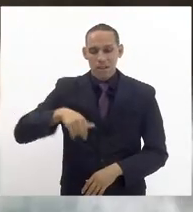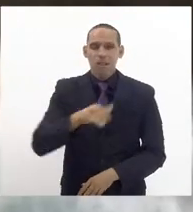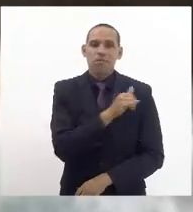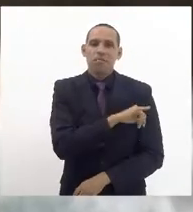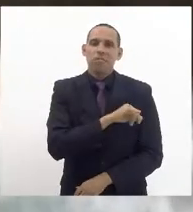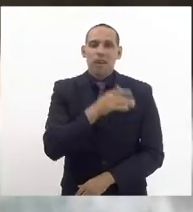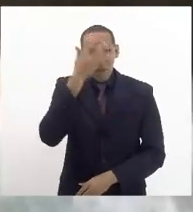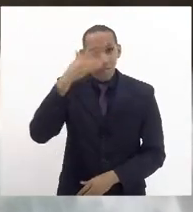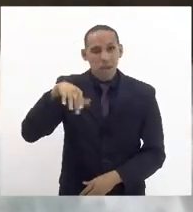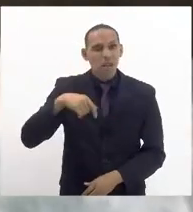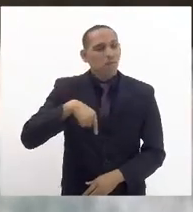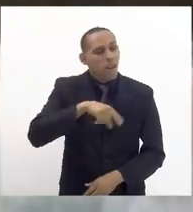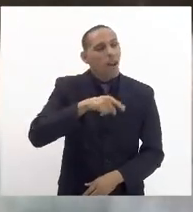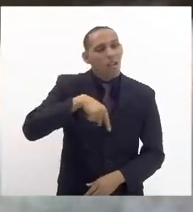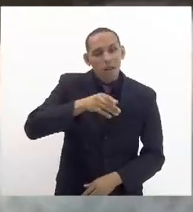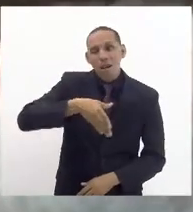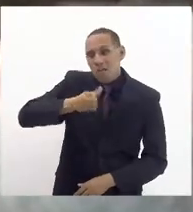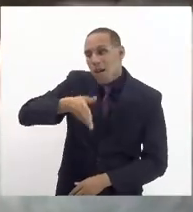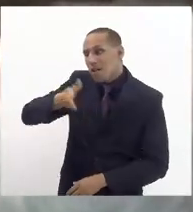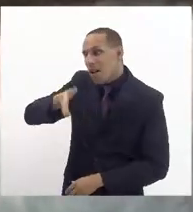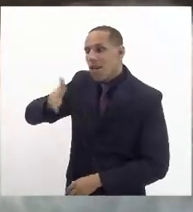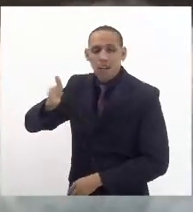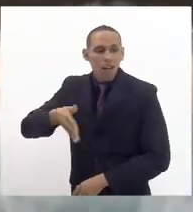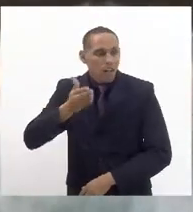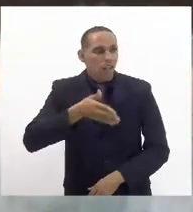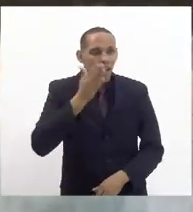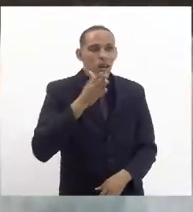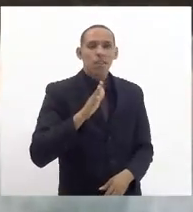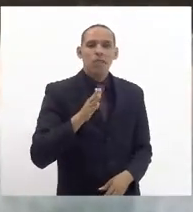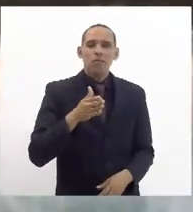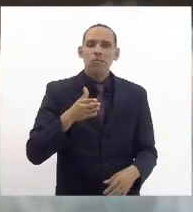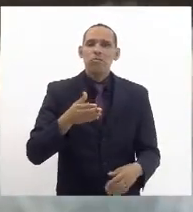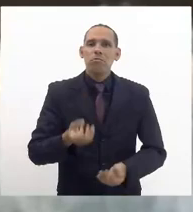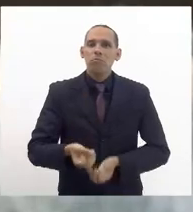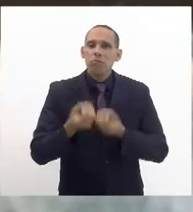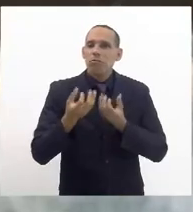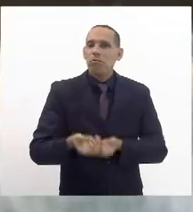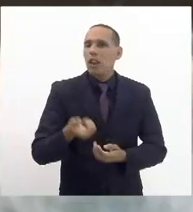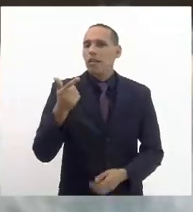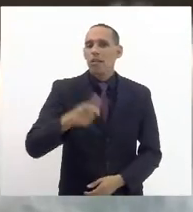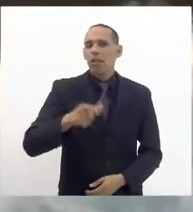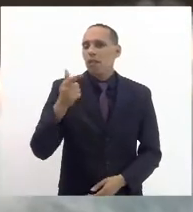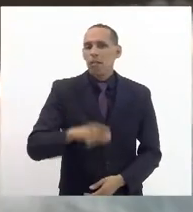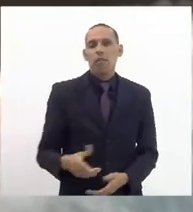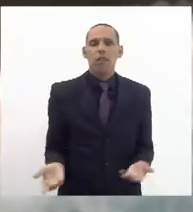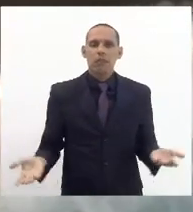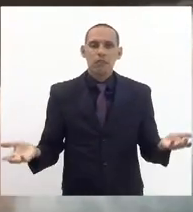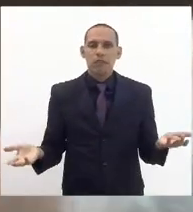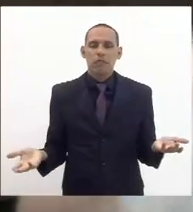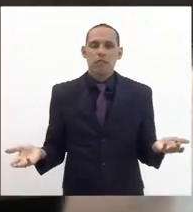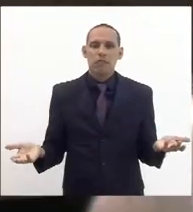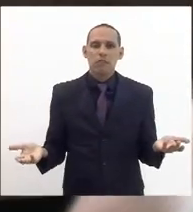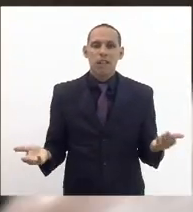ficam numa saga sem fim, sem ter um acesso a nenhuma informação de que possa